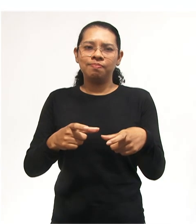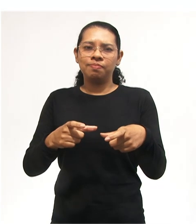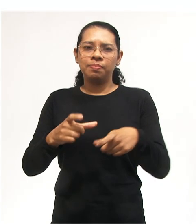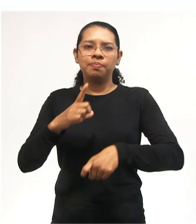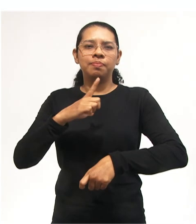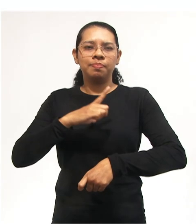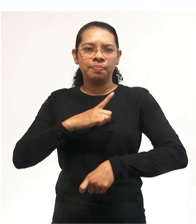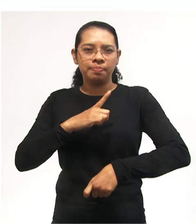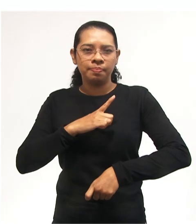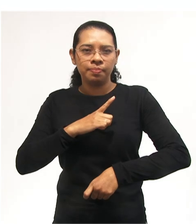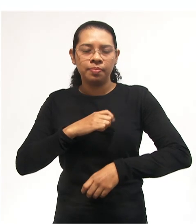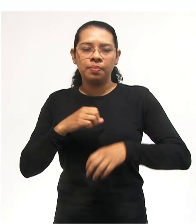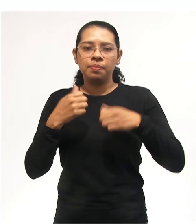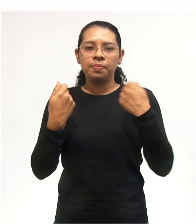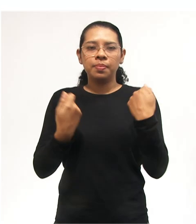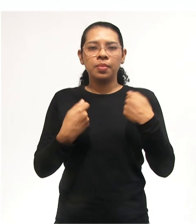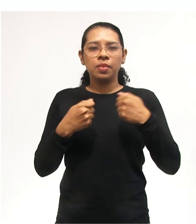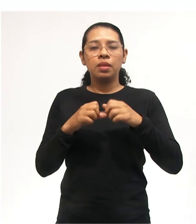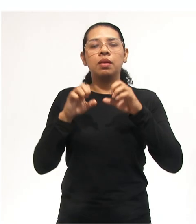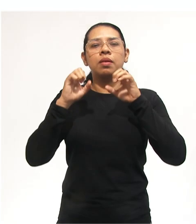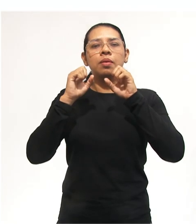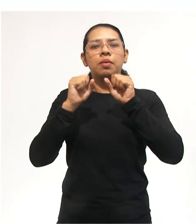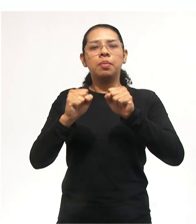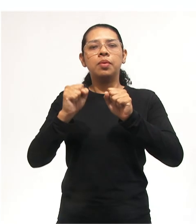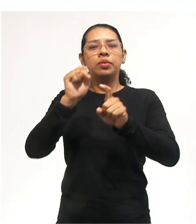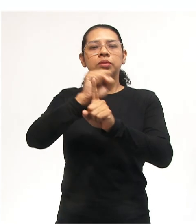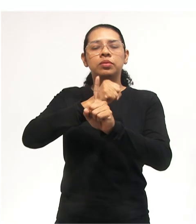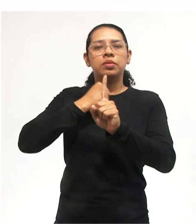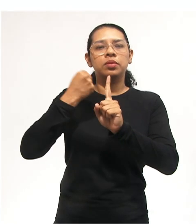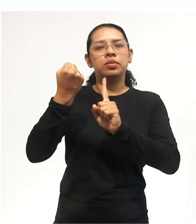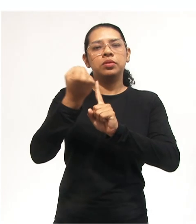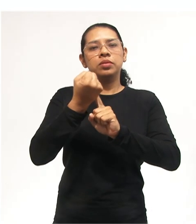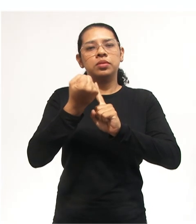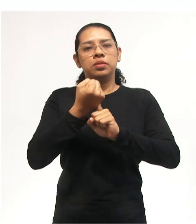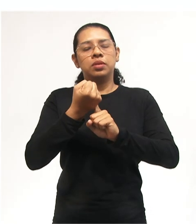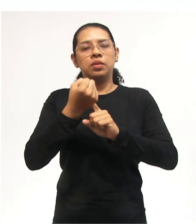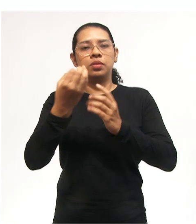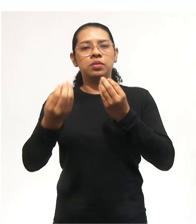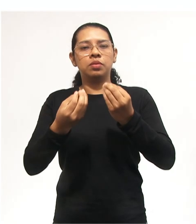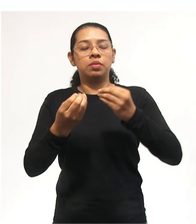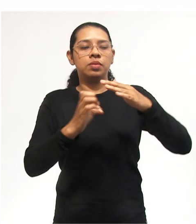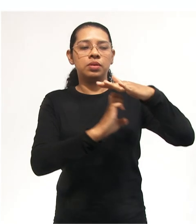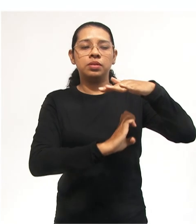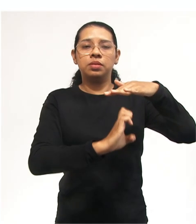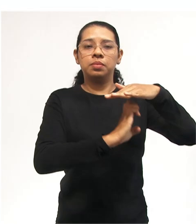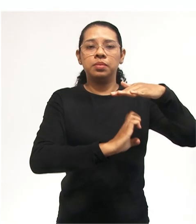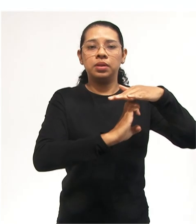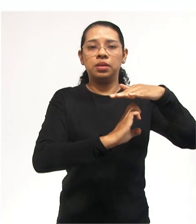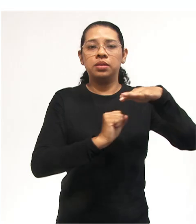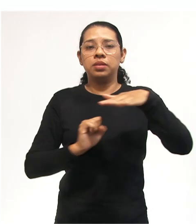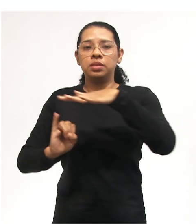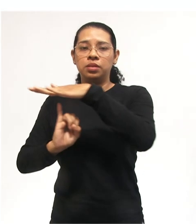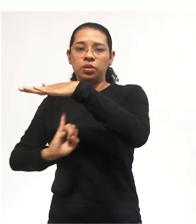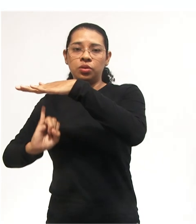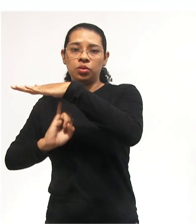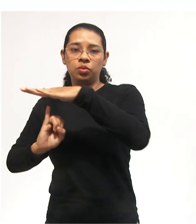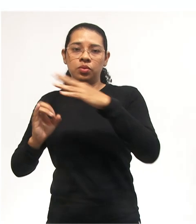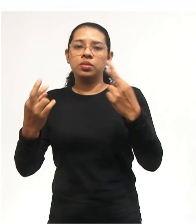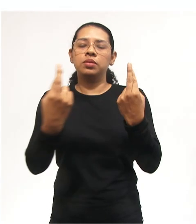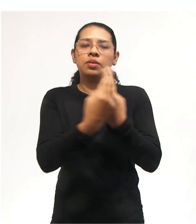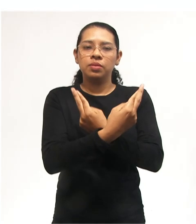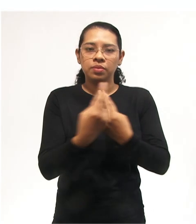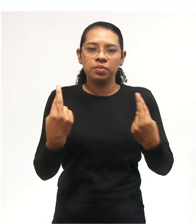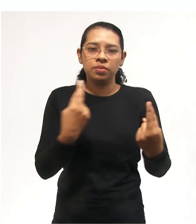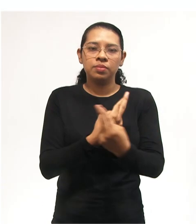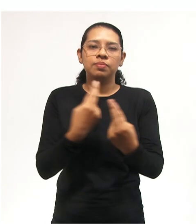entidades de classe, como que as empresas se relacionam também com essas entidades, como que as empresas estão se relacionadas com